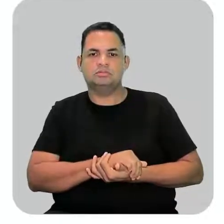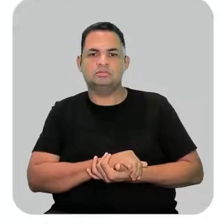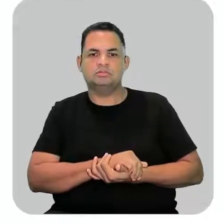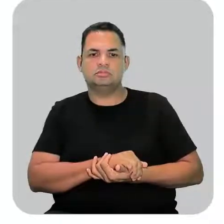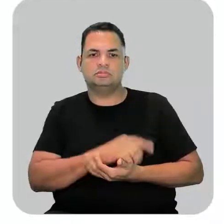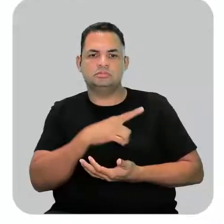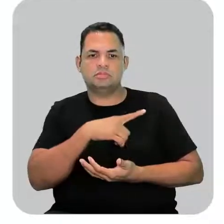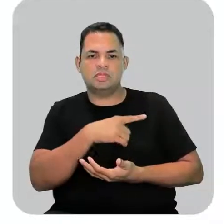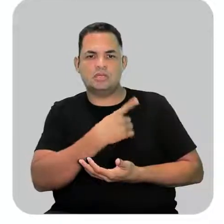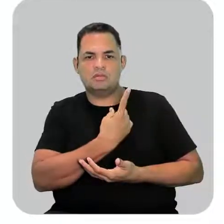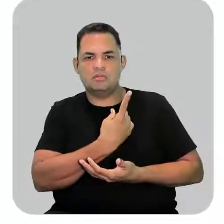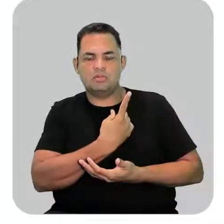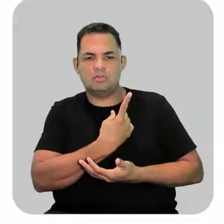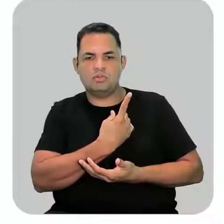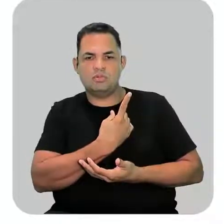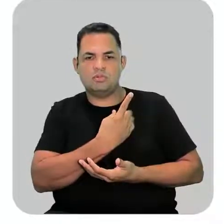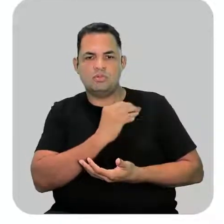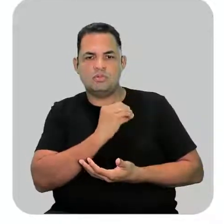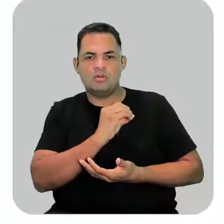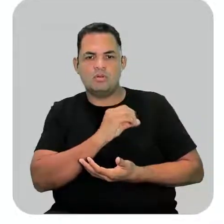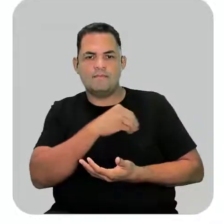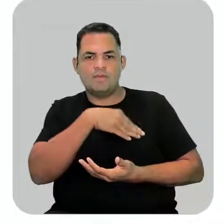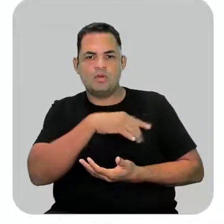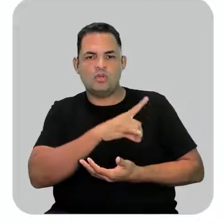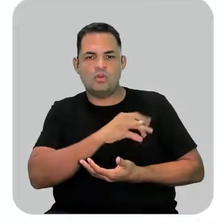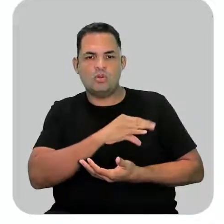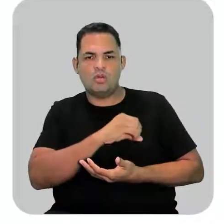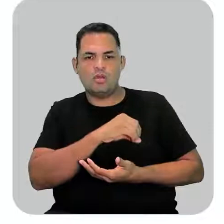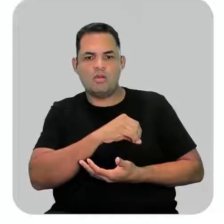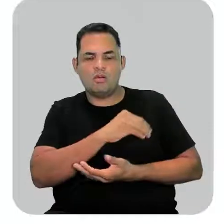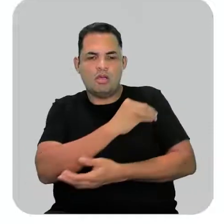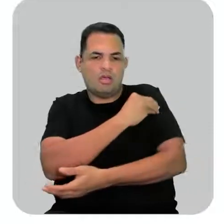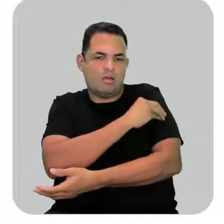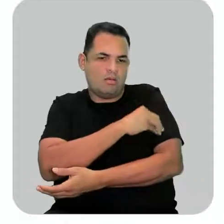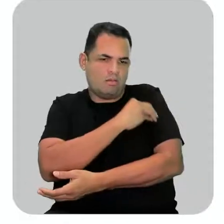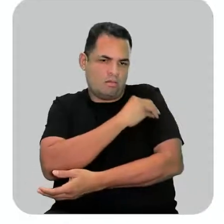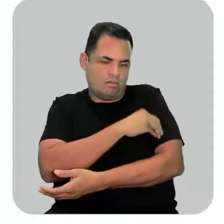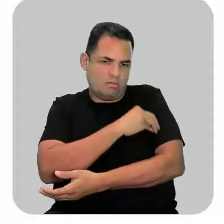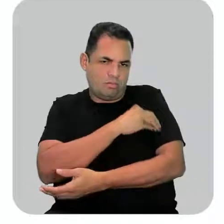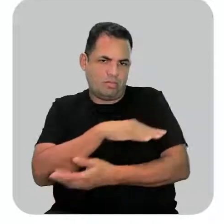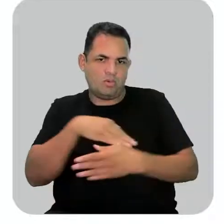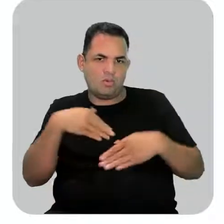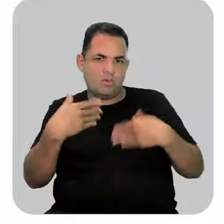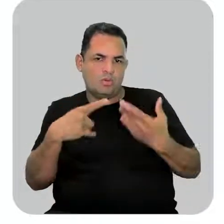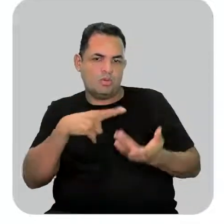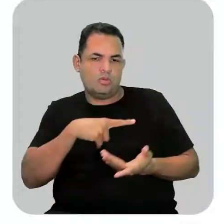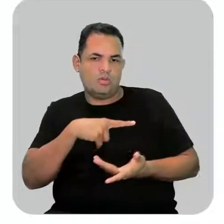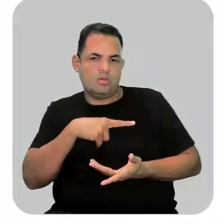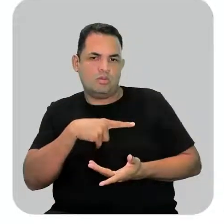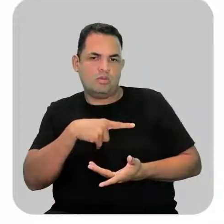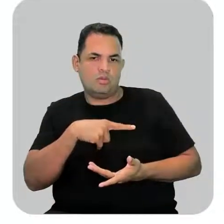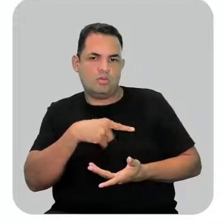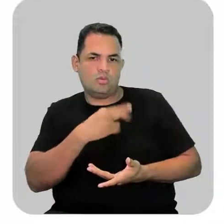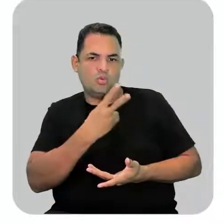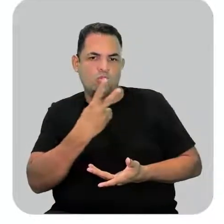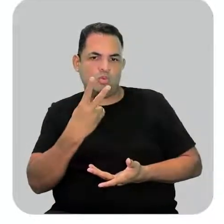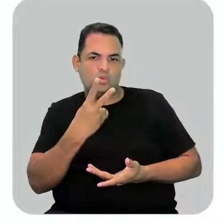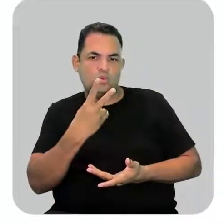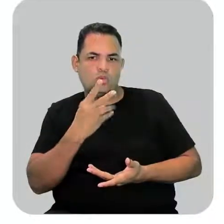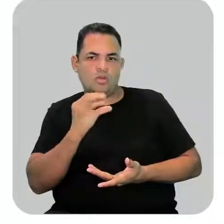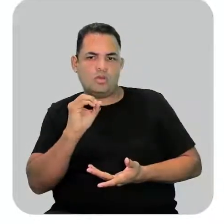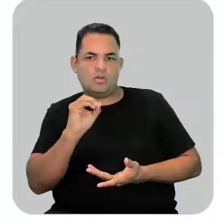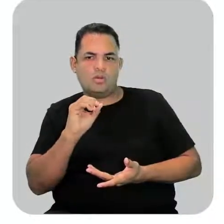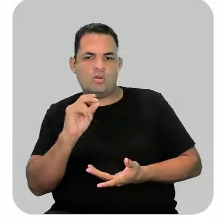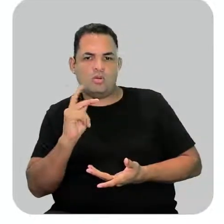uma hidroxila, a gente chama de monoálcool ou monol. Quando apresenta duas hidroxilas,